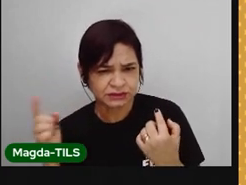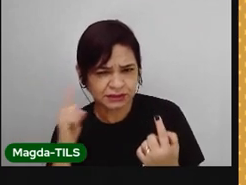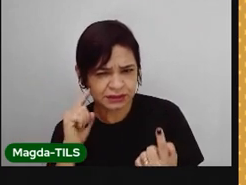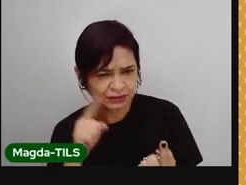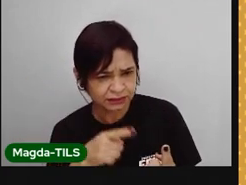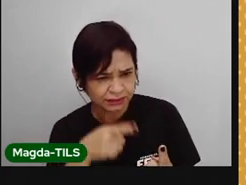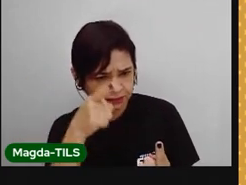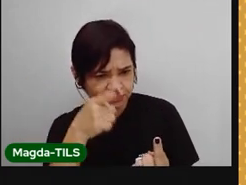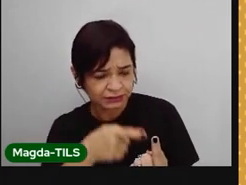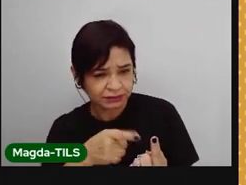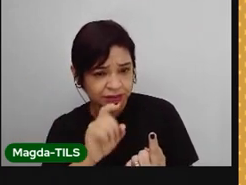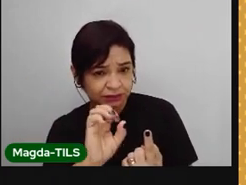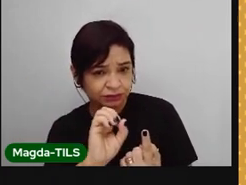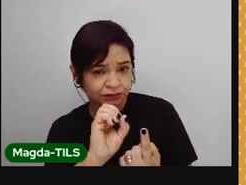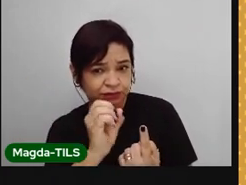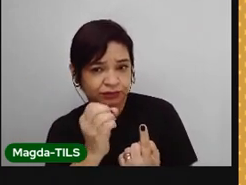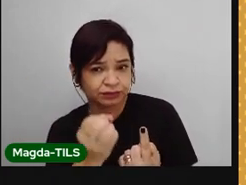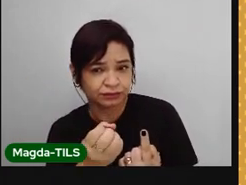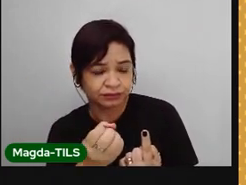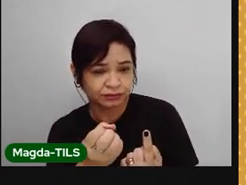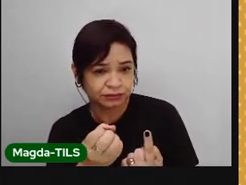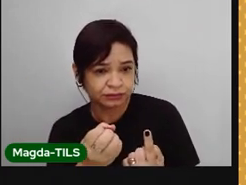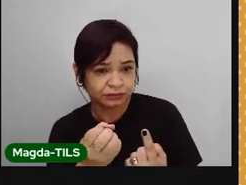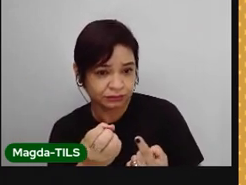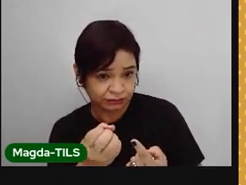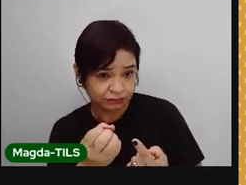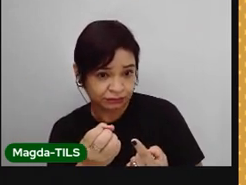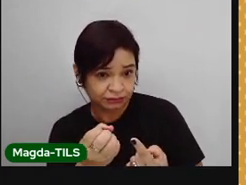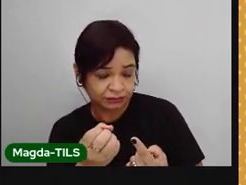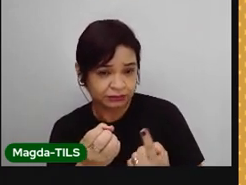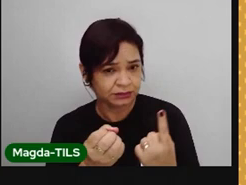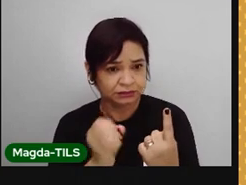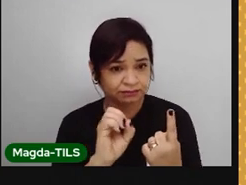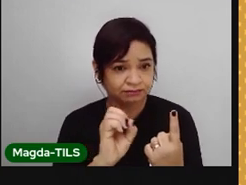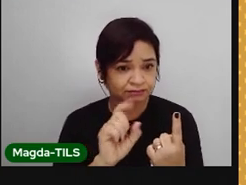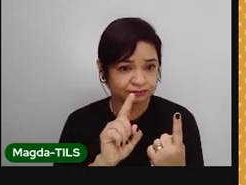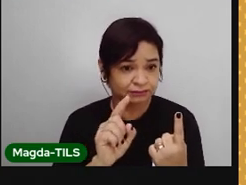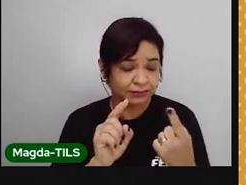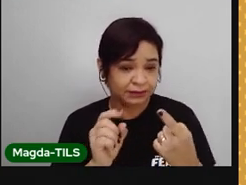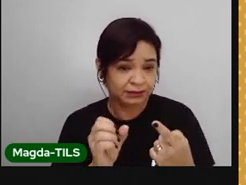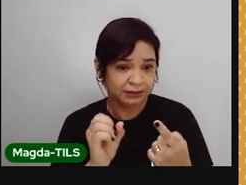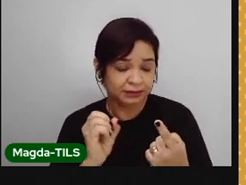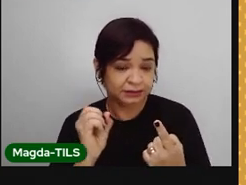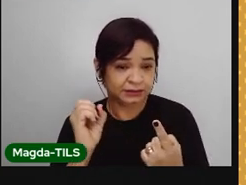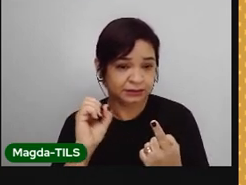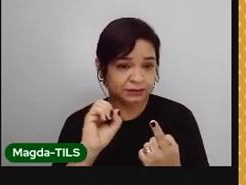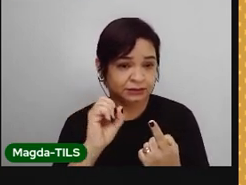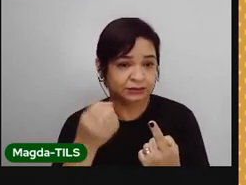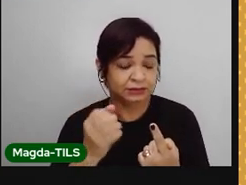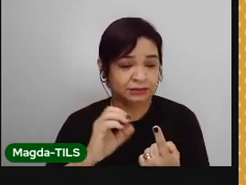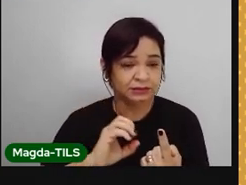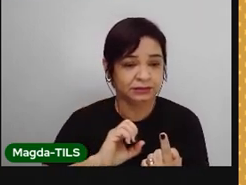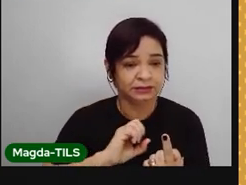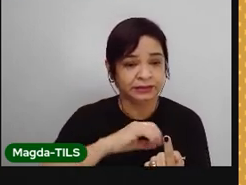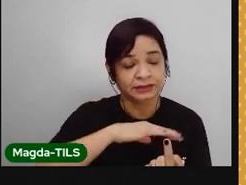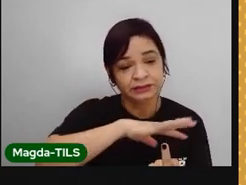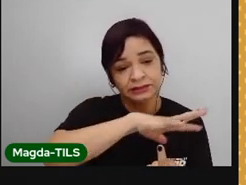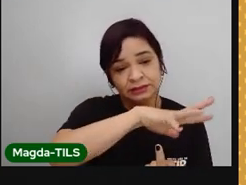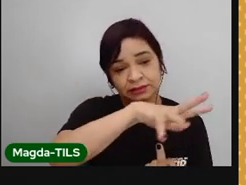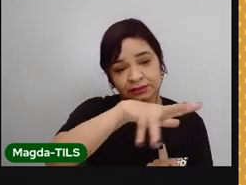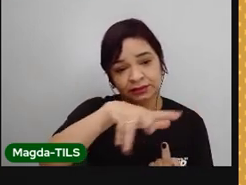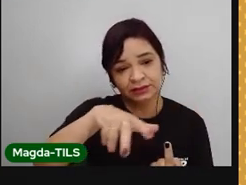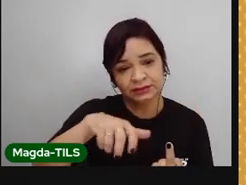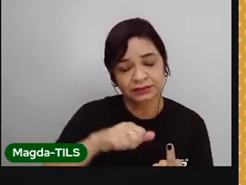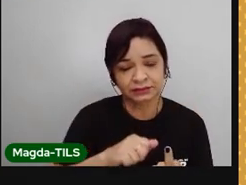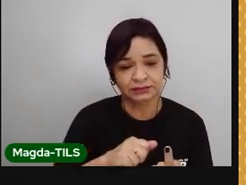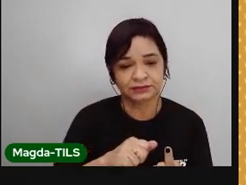essa inclinação mesmo, ele não é retinho. E a Terra gira ao redor dela mesma. Então, ela completa